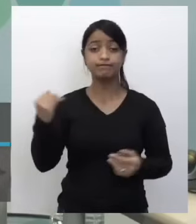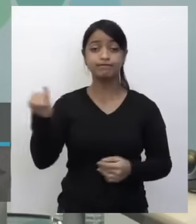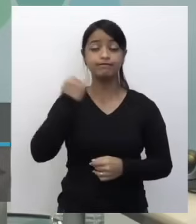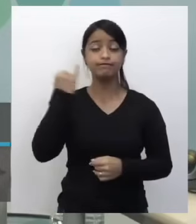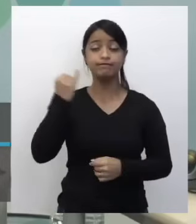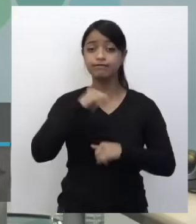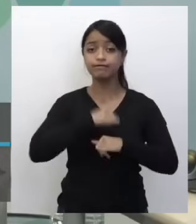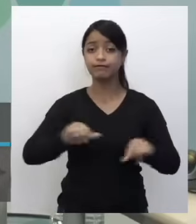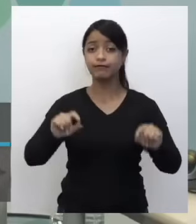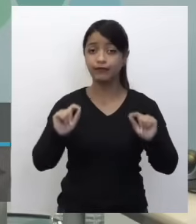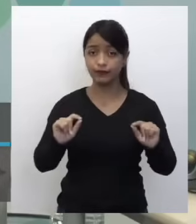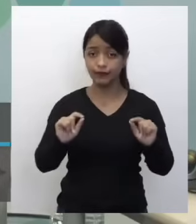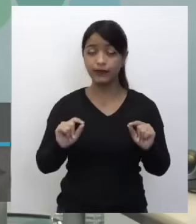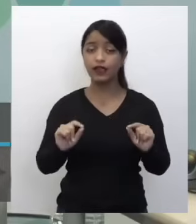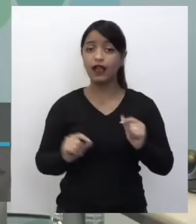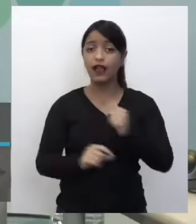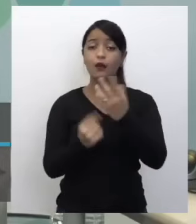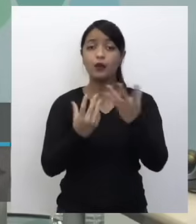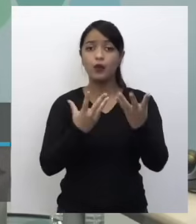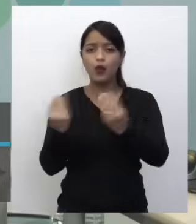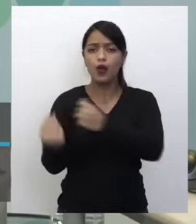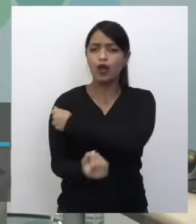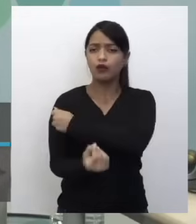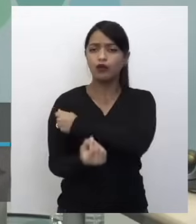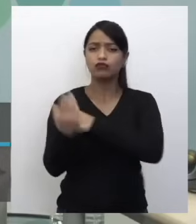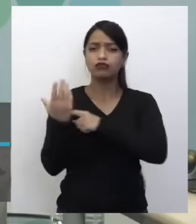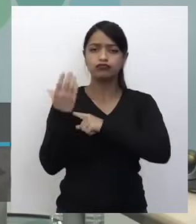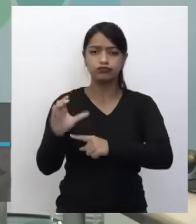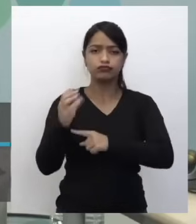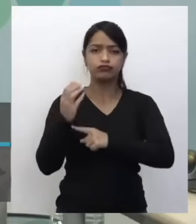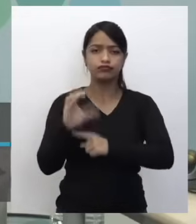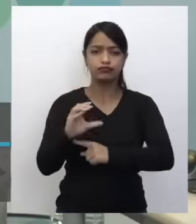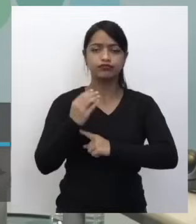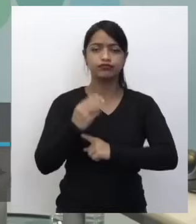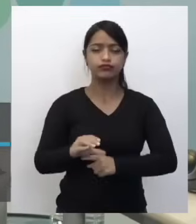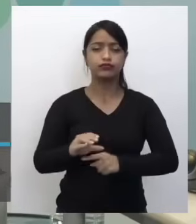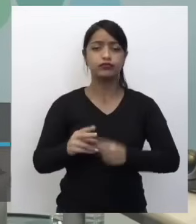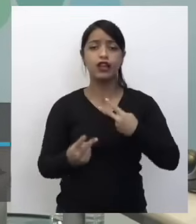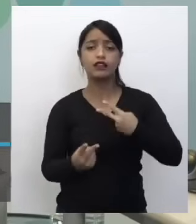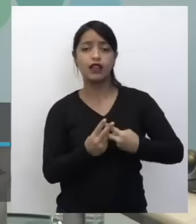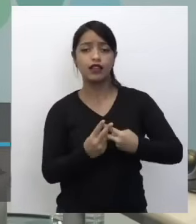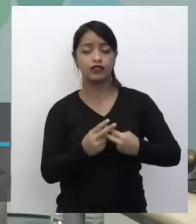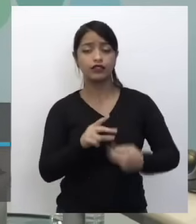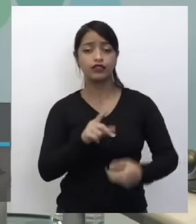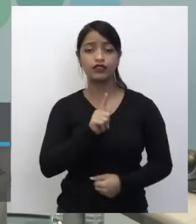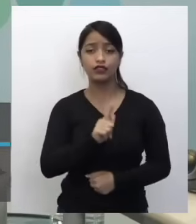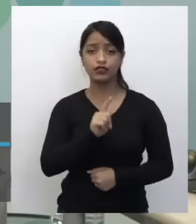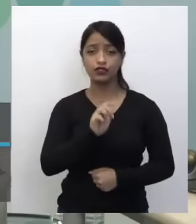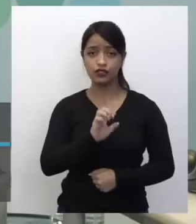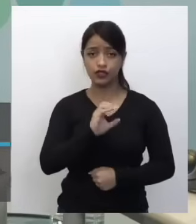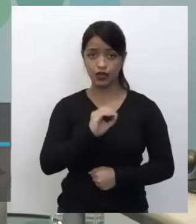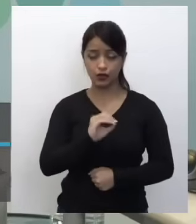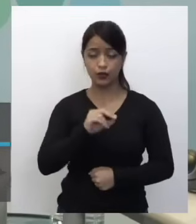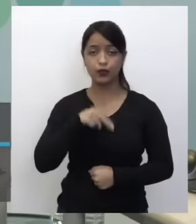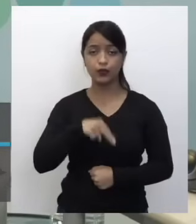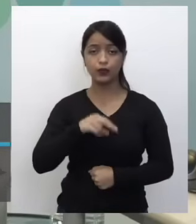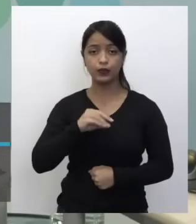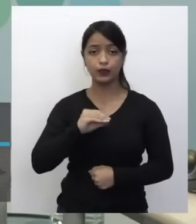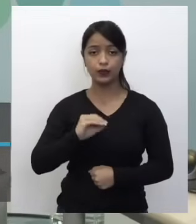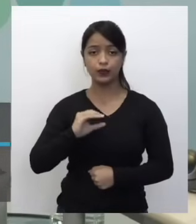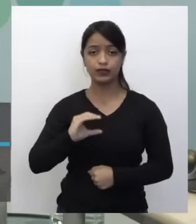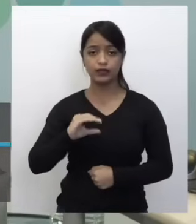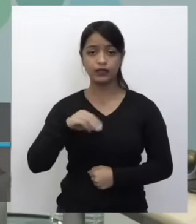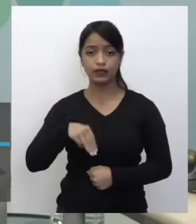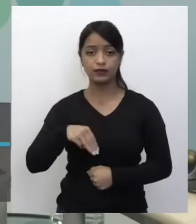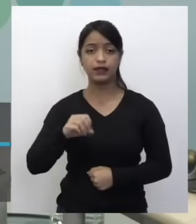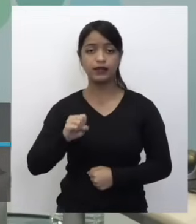estão postando aí essas atividades com a hashtag GEL no CMSP, que é onde a gente consegue pescar essas atividades que estão sendo